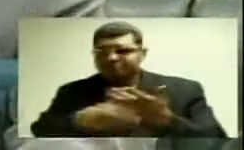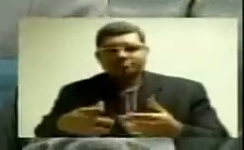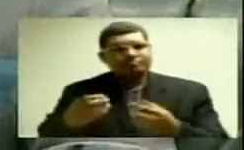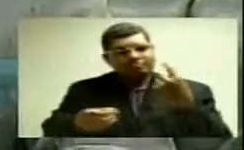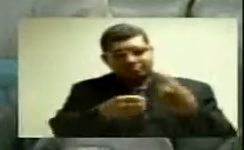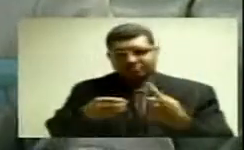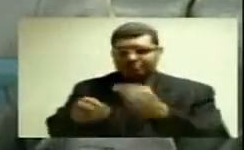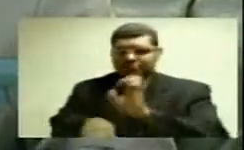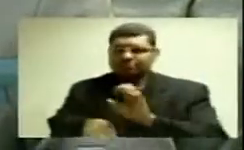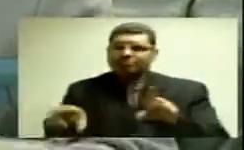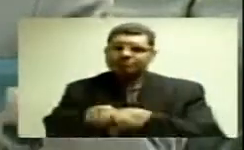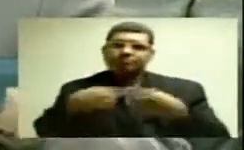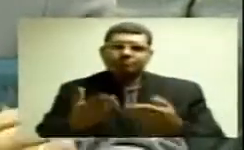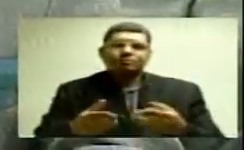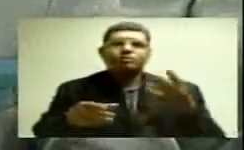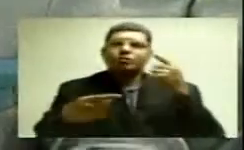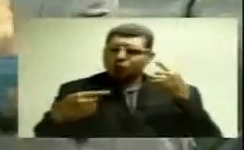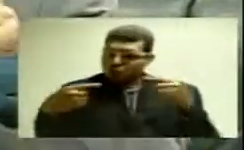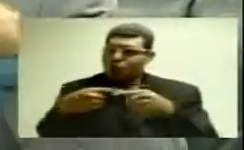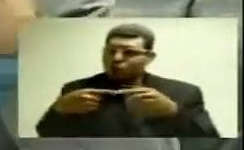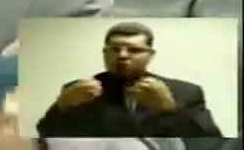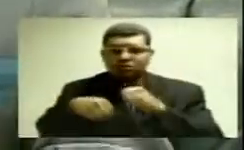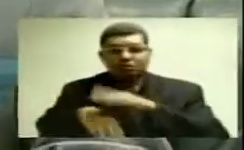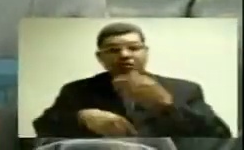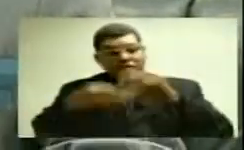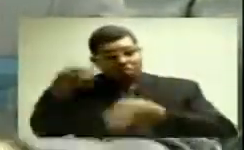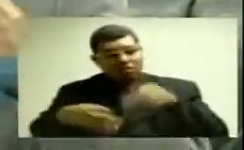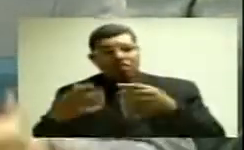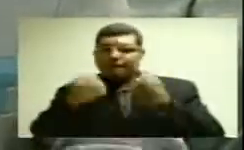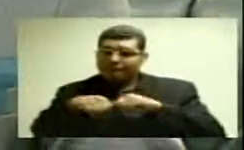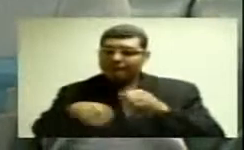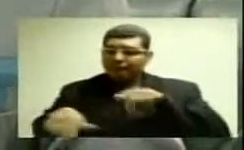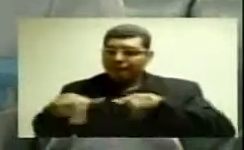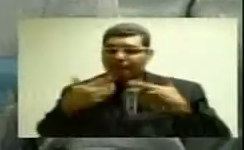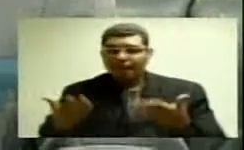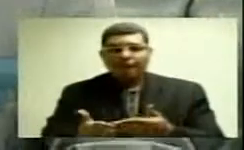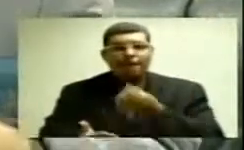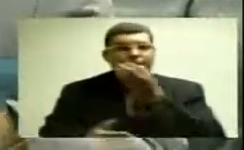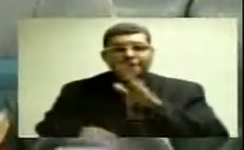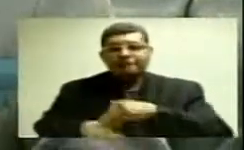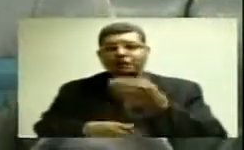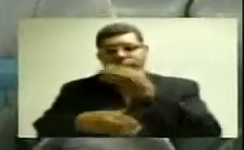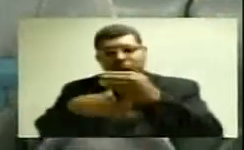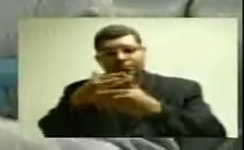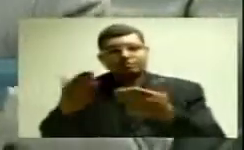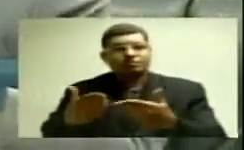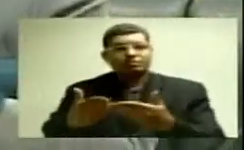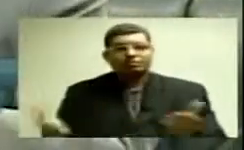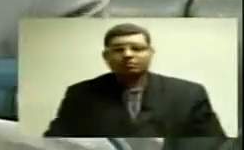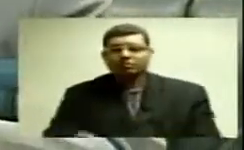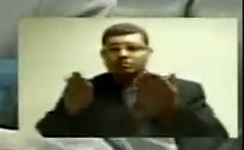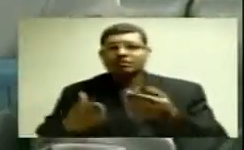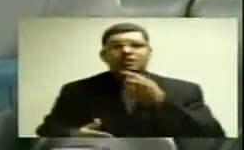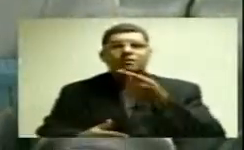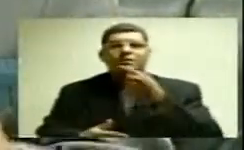no interior do Estado também. E aí eu concordo plenamente, nós precisamos de mais juízes, mais funcionários, mais estrutura para atuar